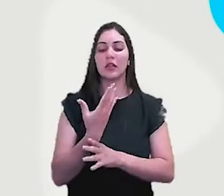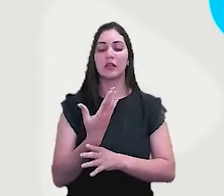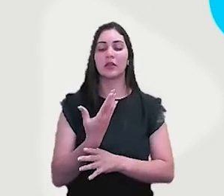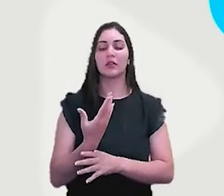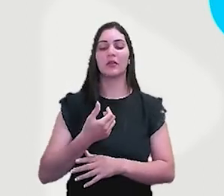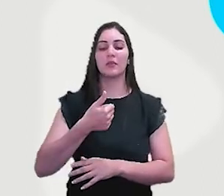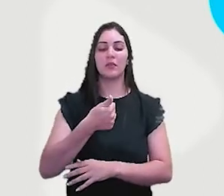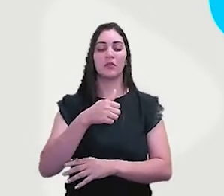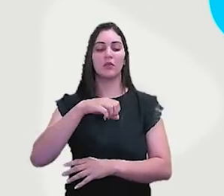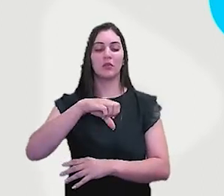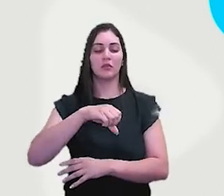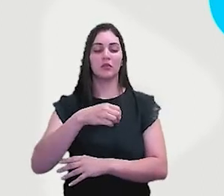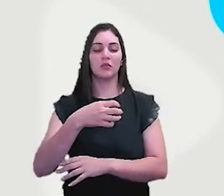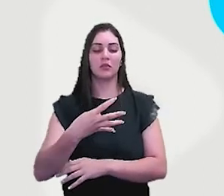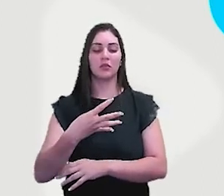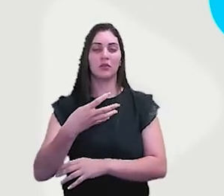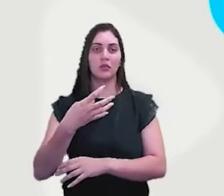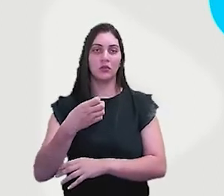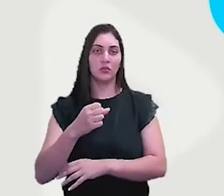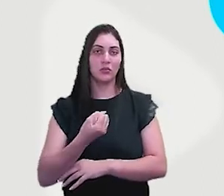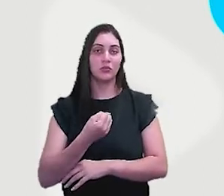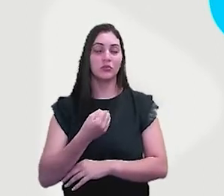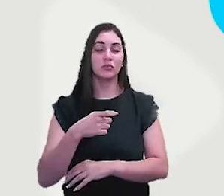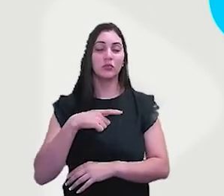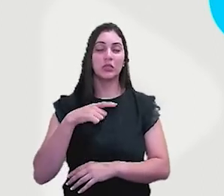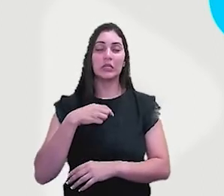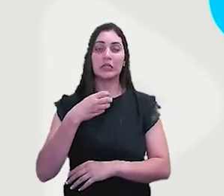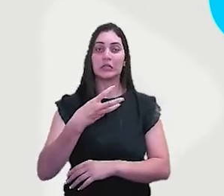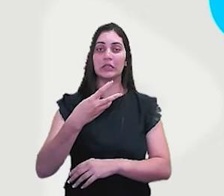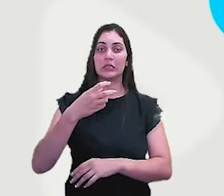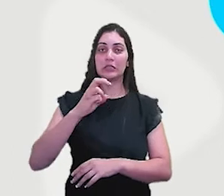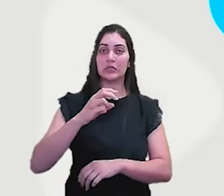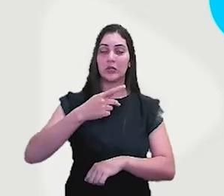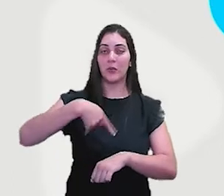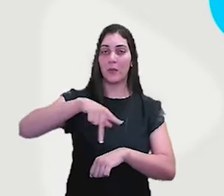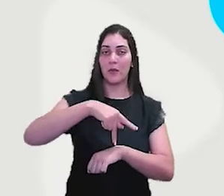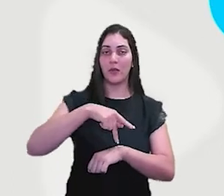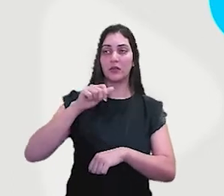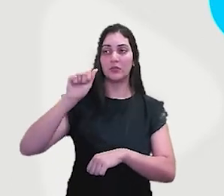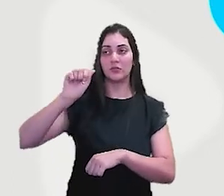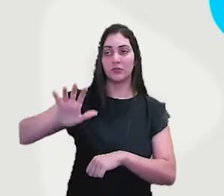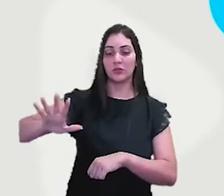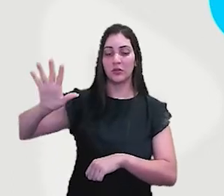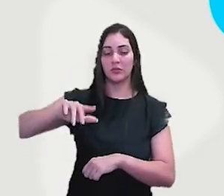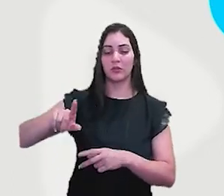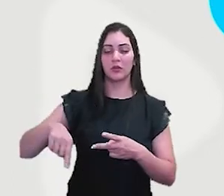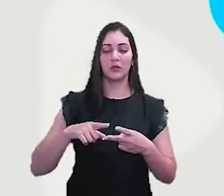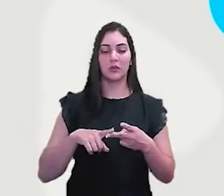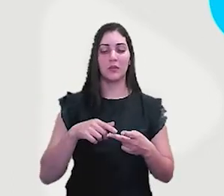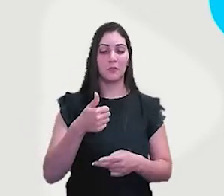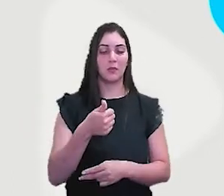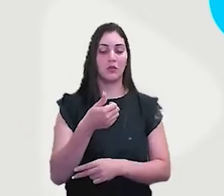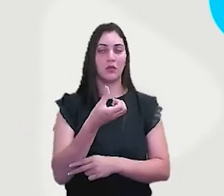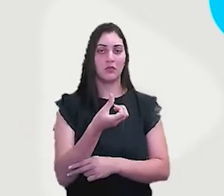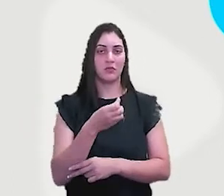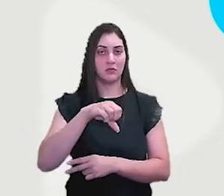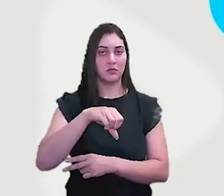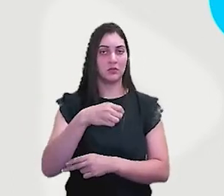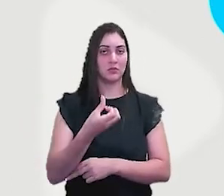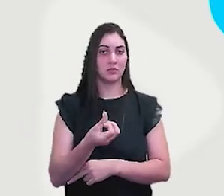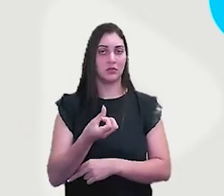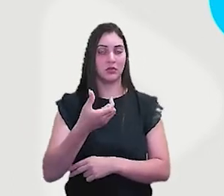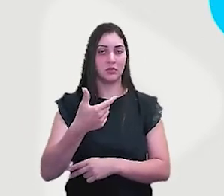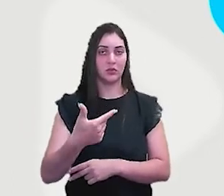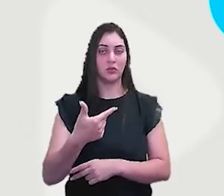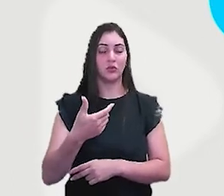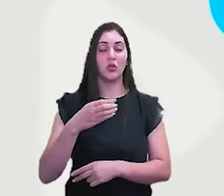e reúne 35 países da América. Em 1962, Cuba, ao implantar o socialismo, foi